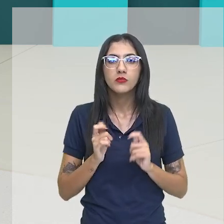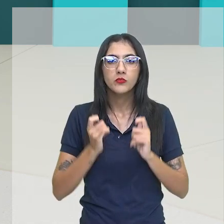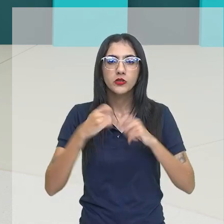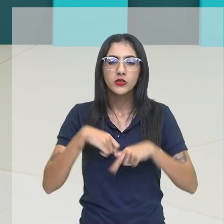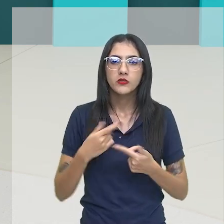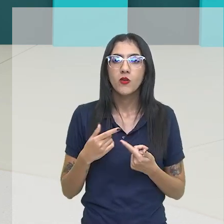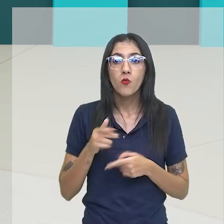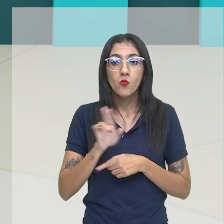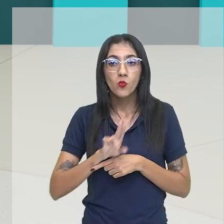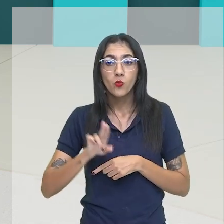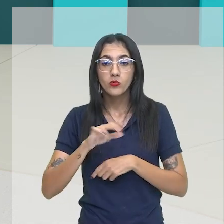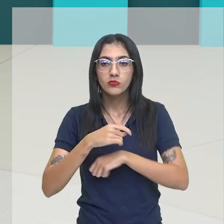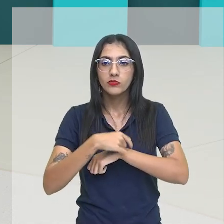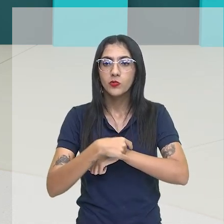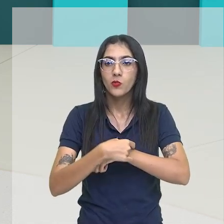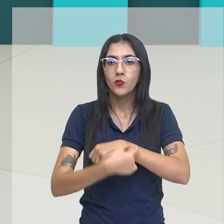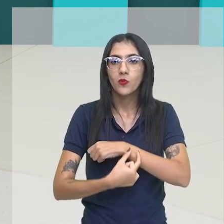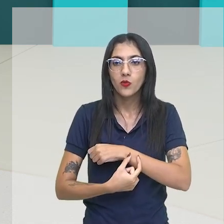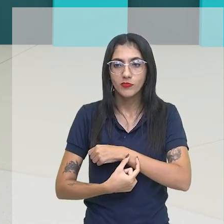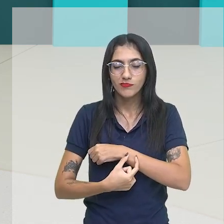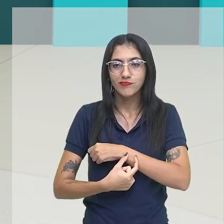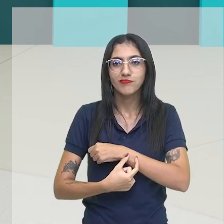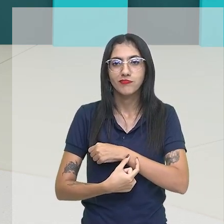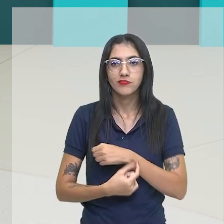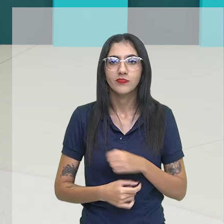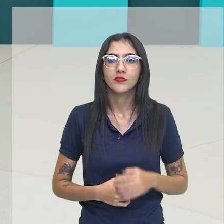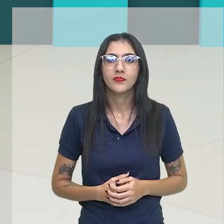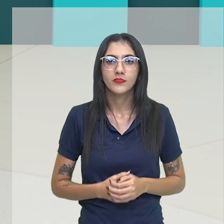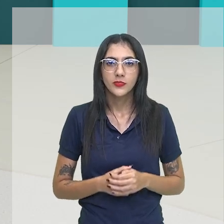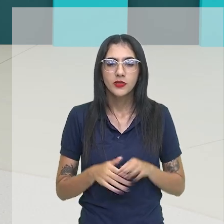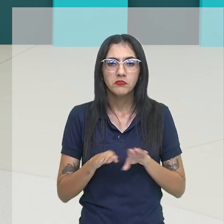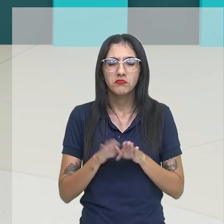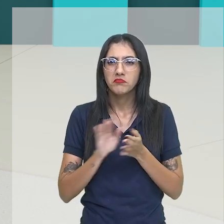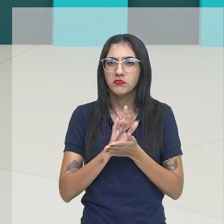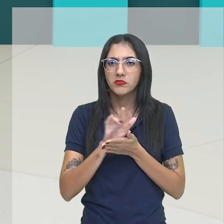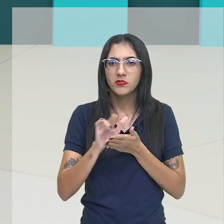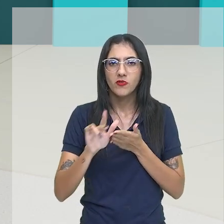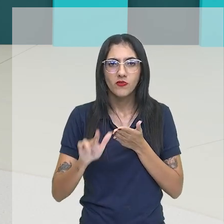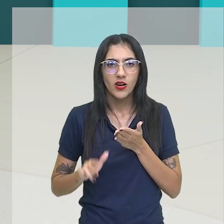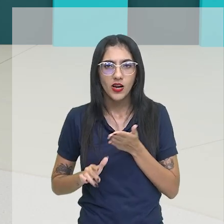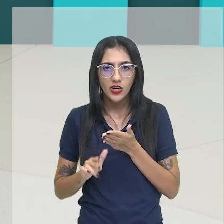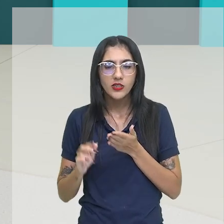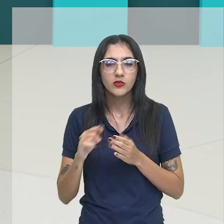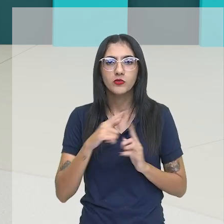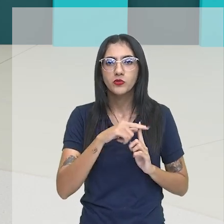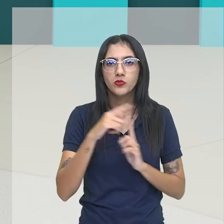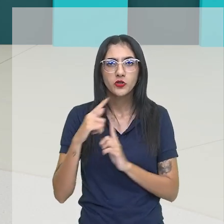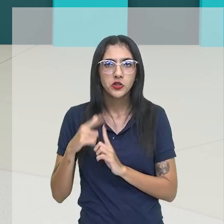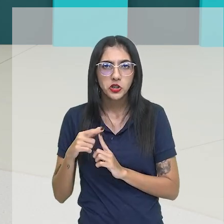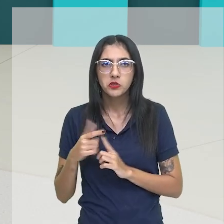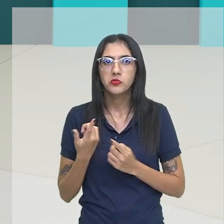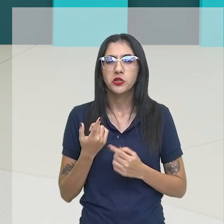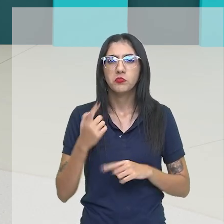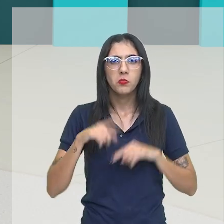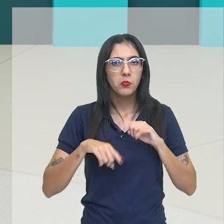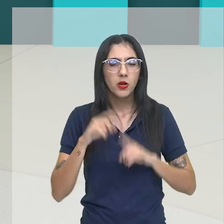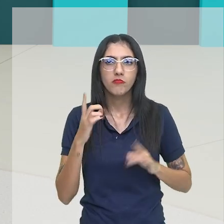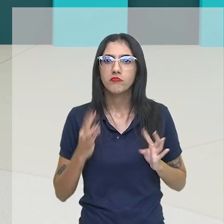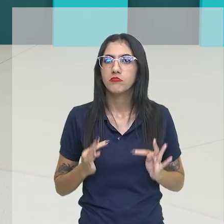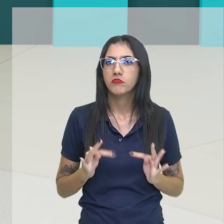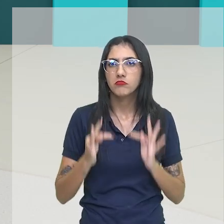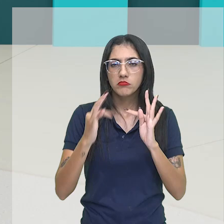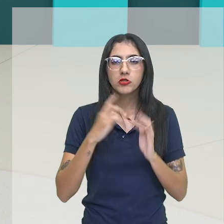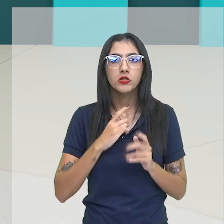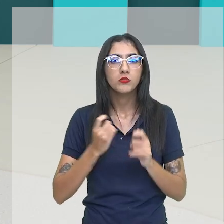né, como os smartwatches, as pulseiras fitness e outros dispositivos vestíveis